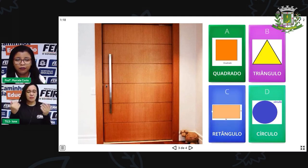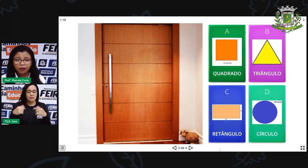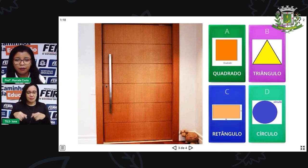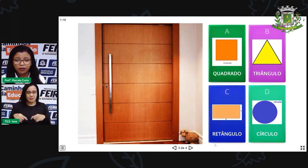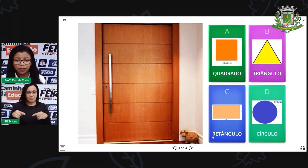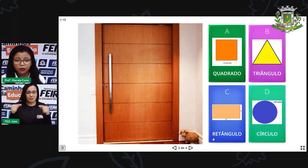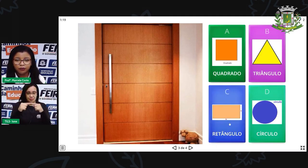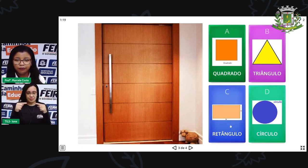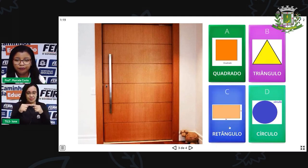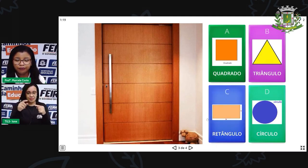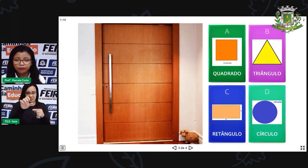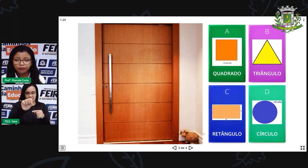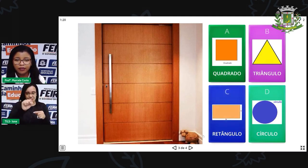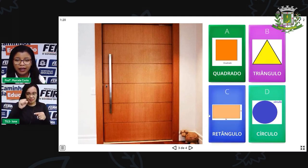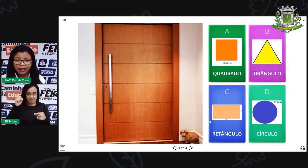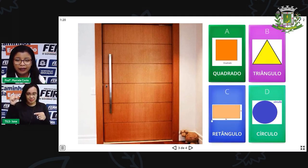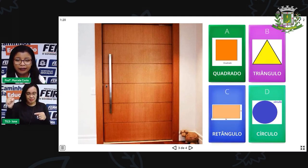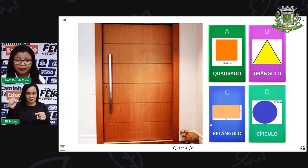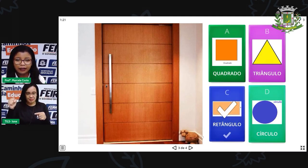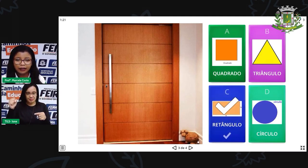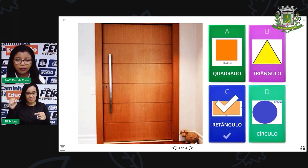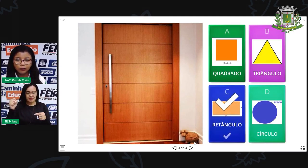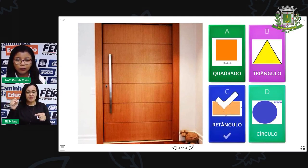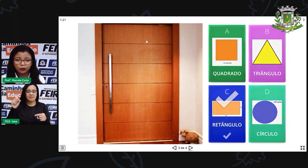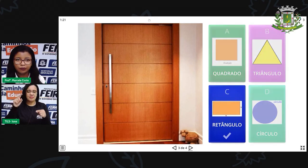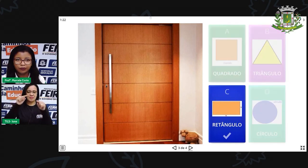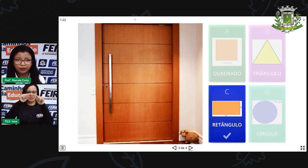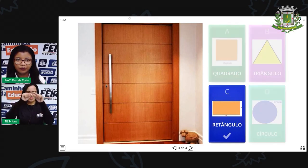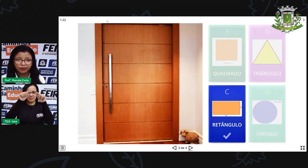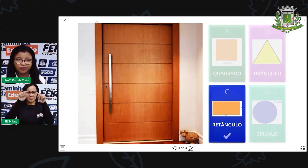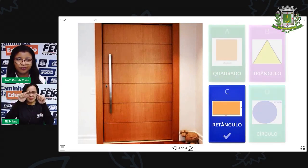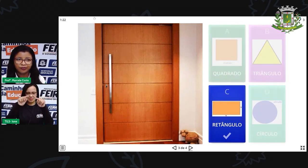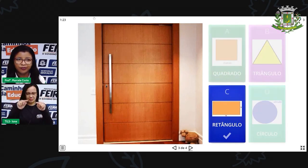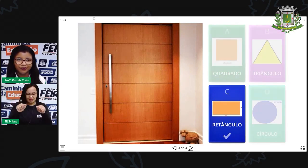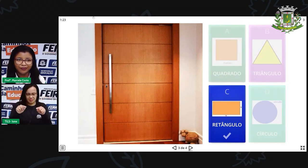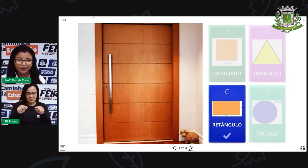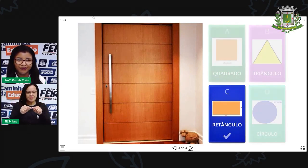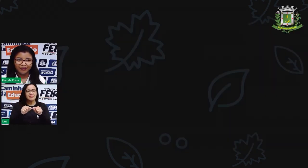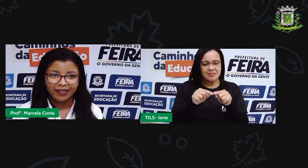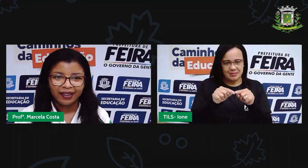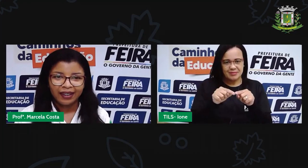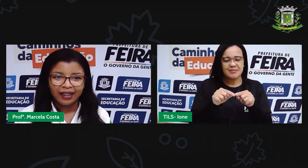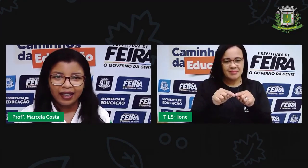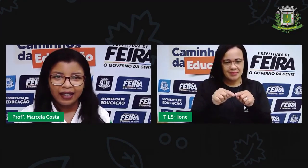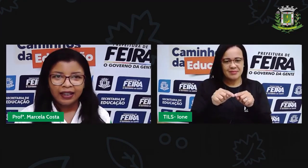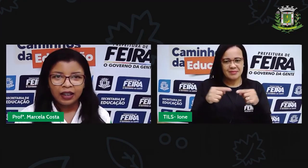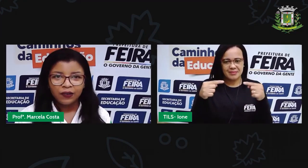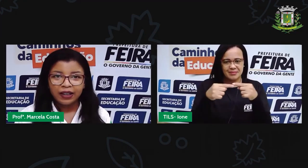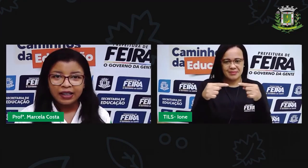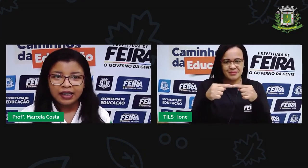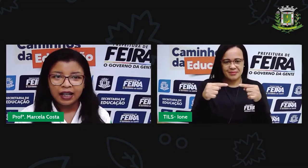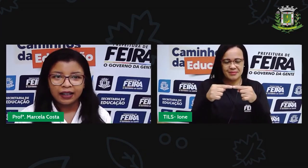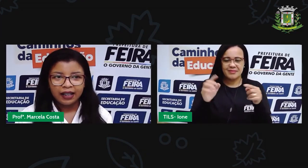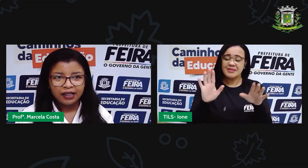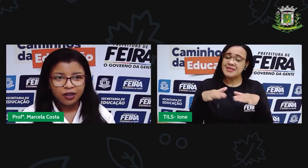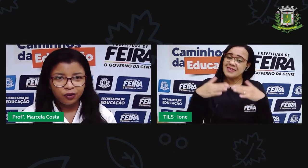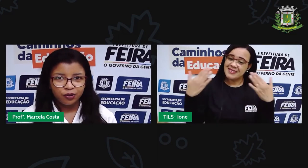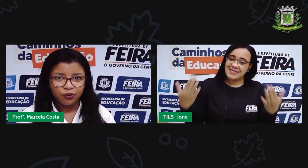de um quadrado, de um retângulo de um círculo ou de um